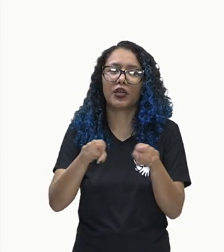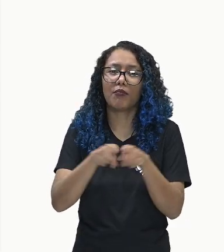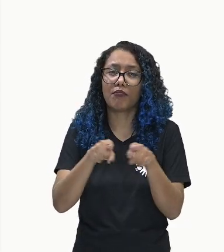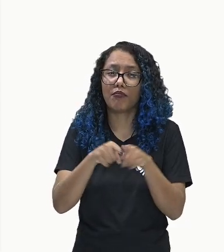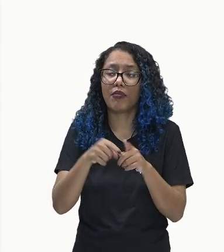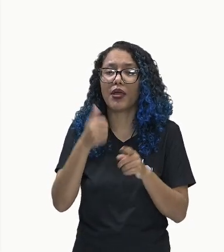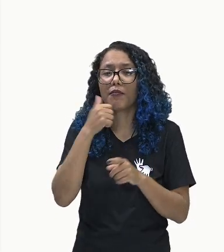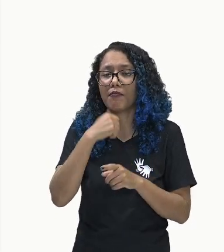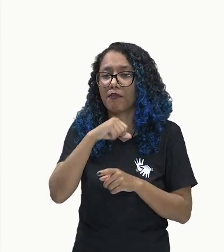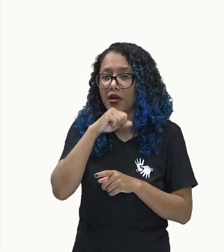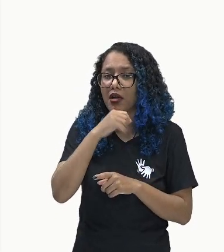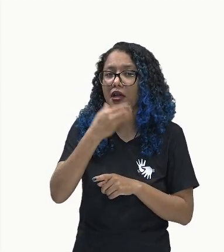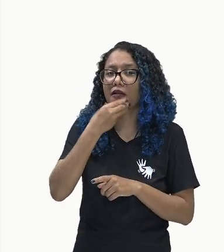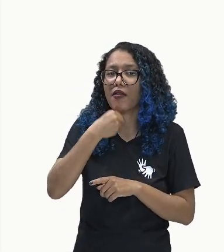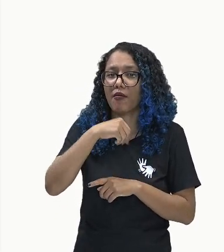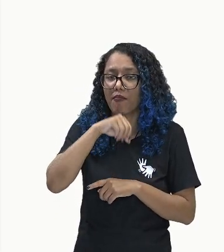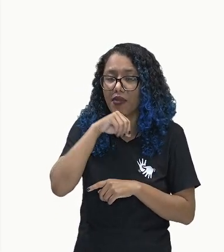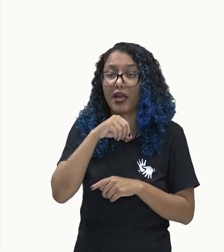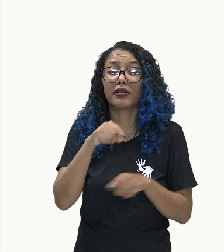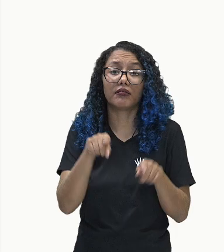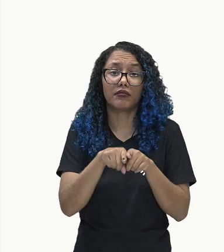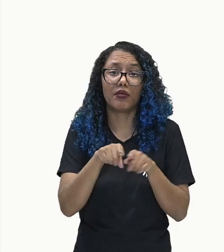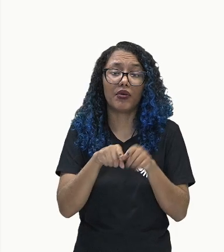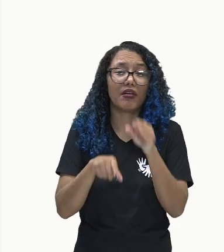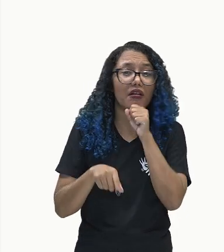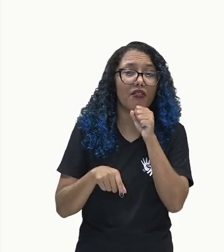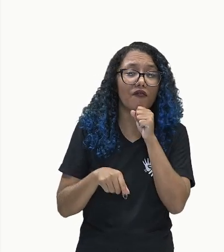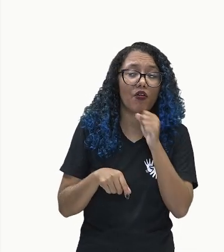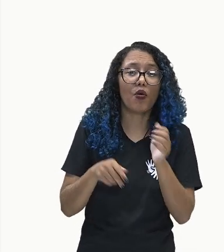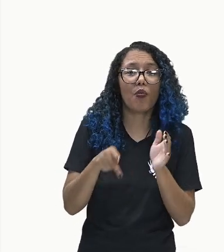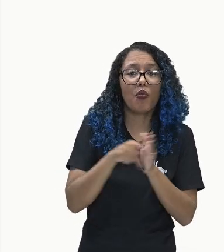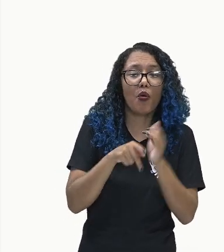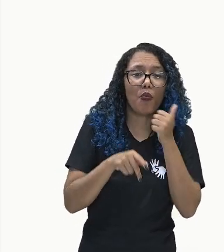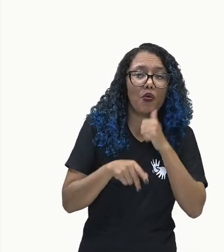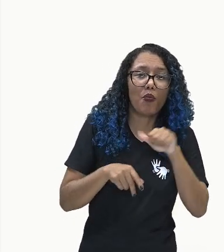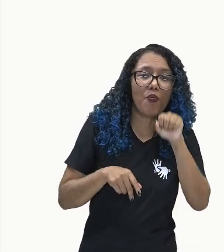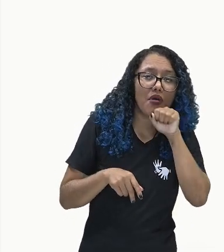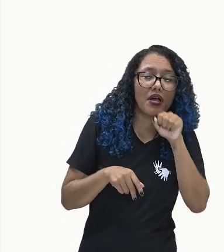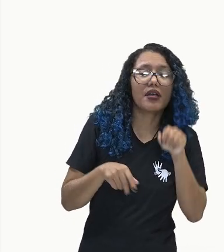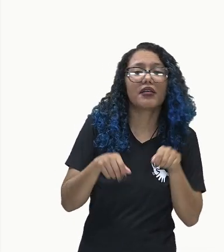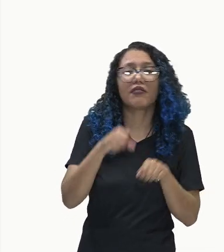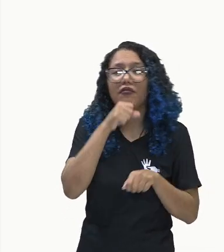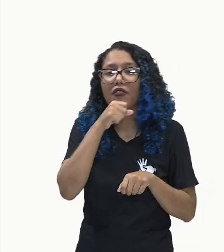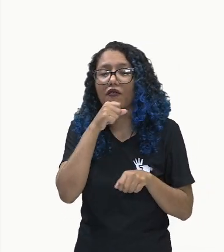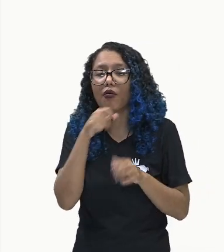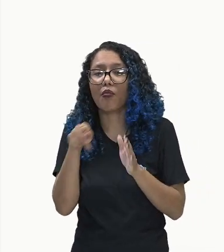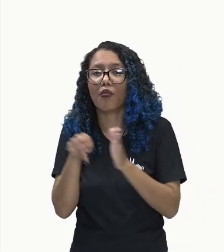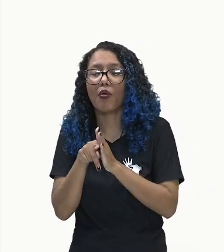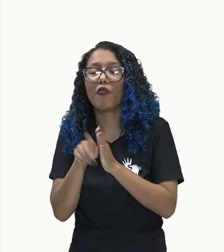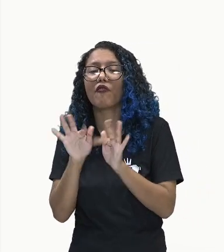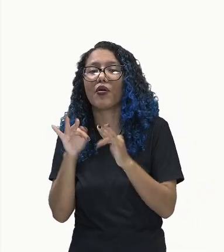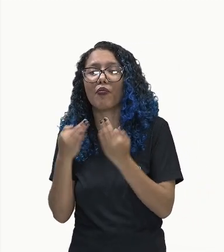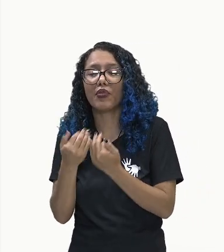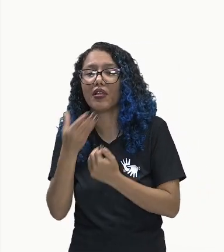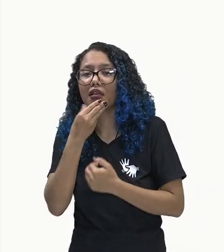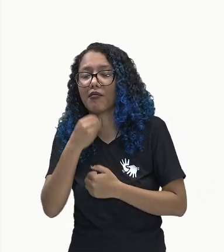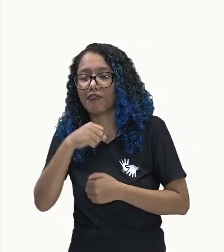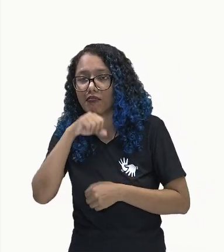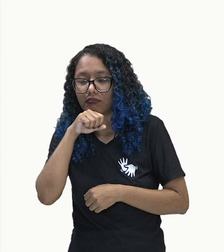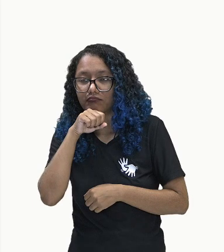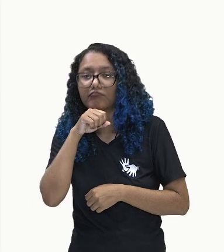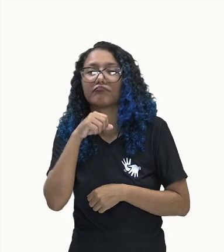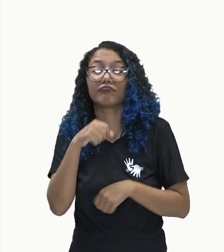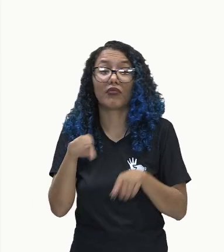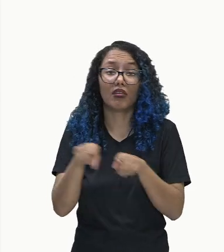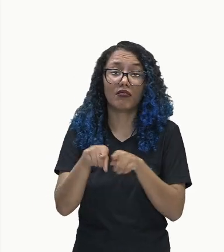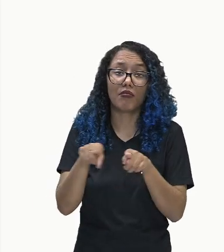pais e assim avós paternos e avós maternos, e aos seus pais, pai e mãe, e